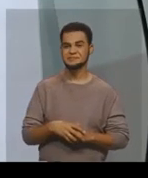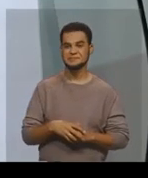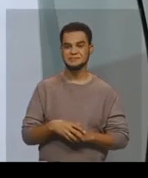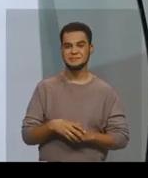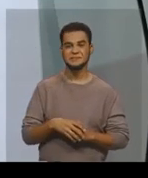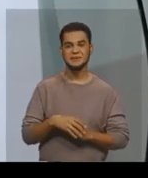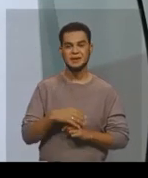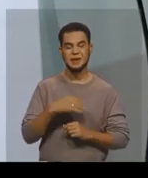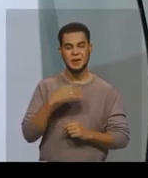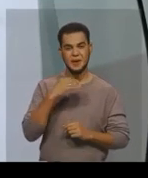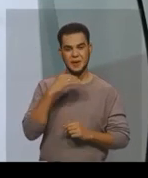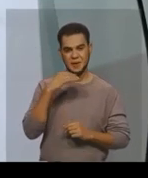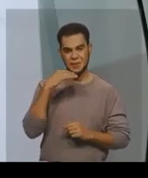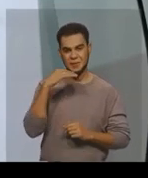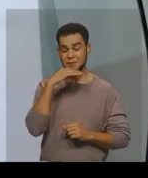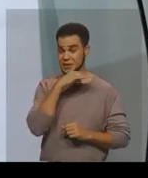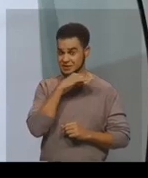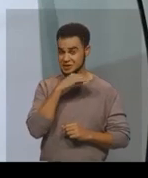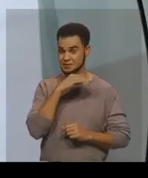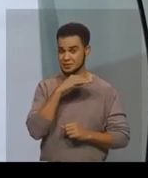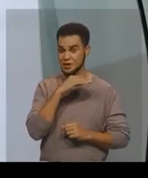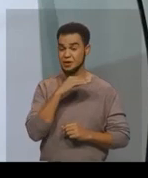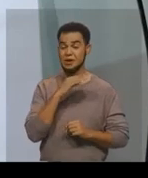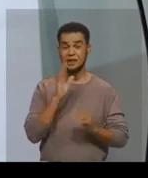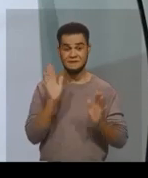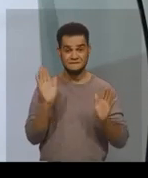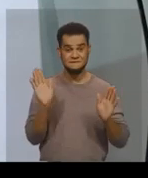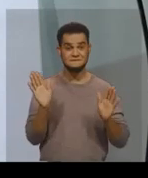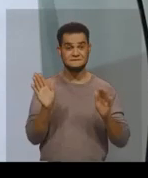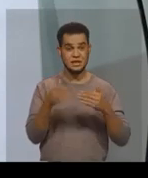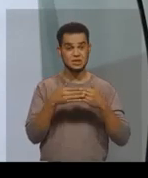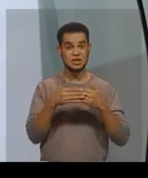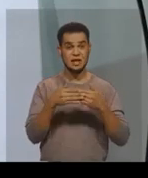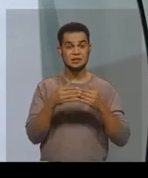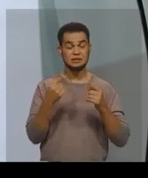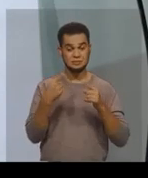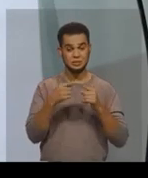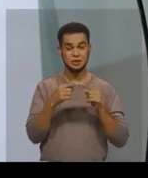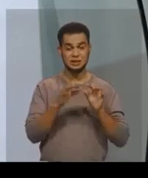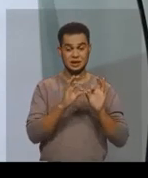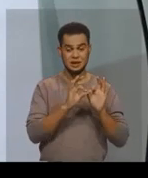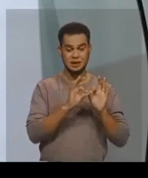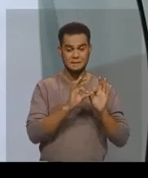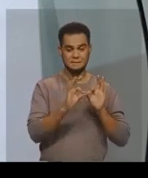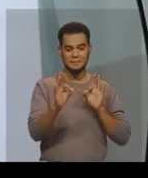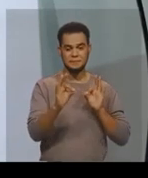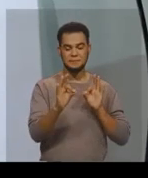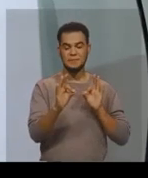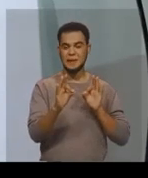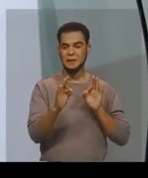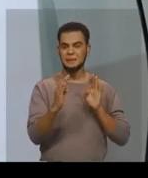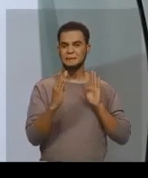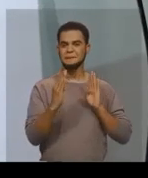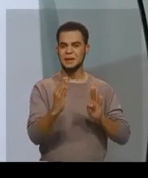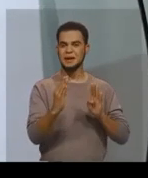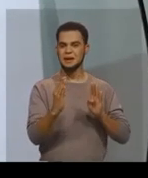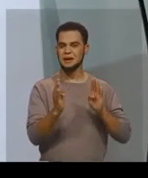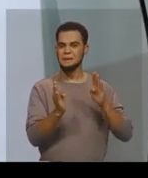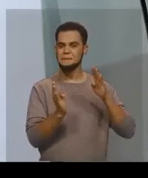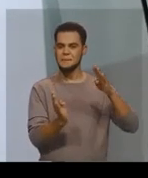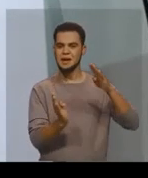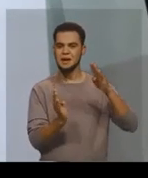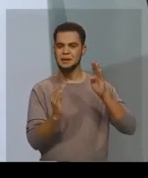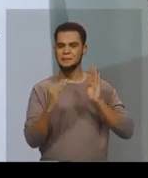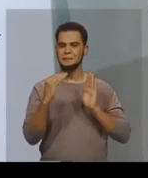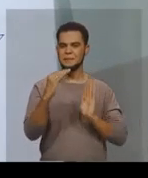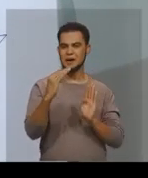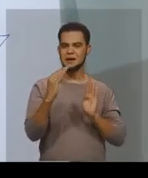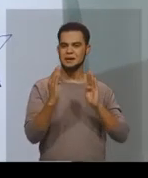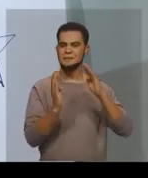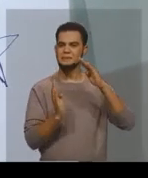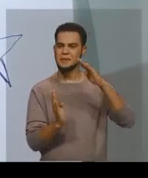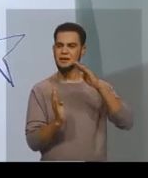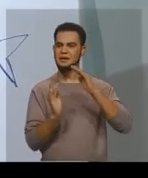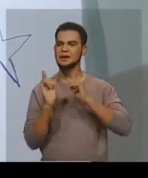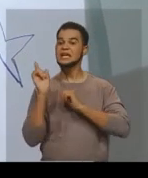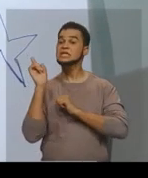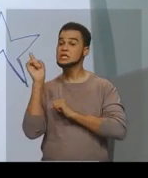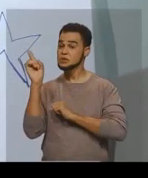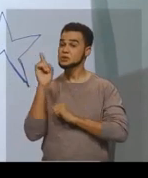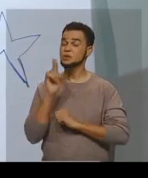Então, ela é fechada, é uma figura fechada e é formado só de semi-reta. Então, isso que é